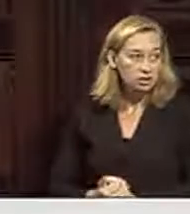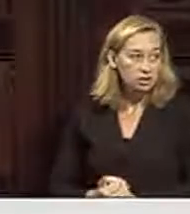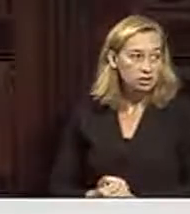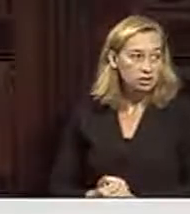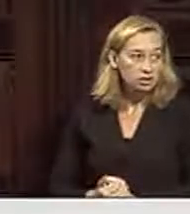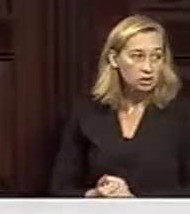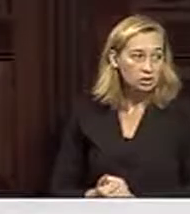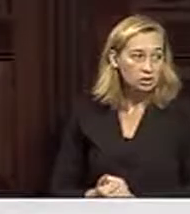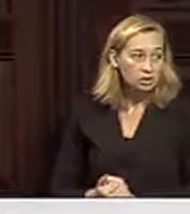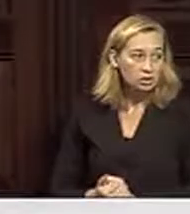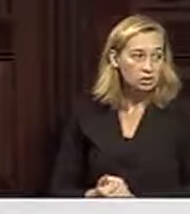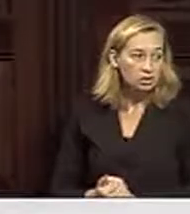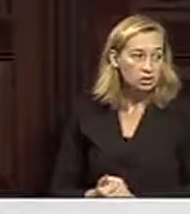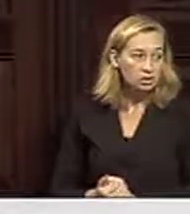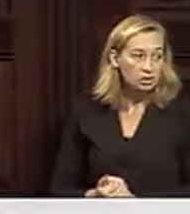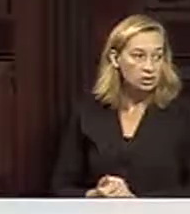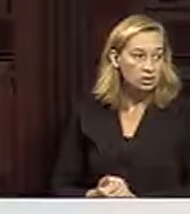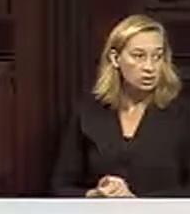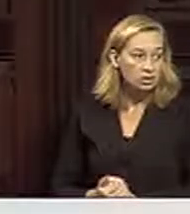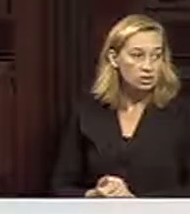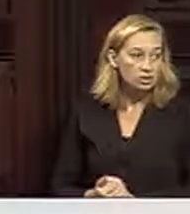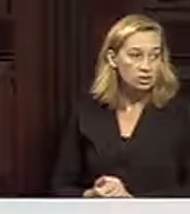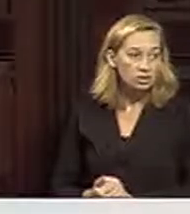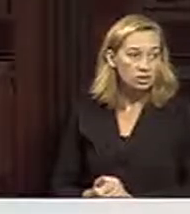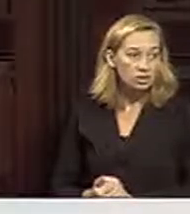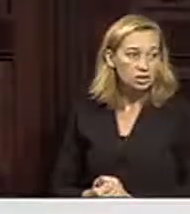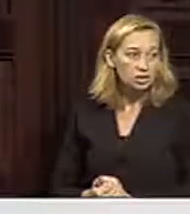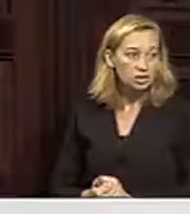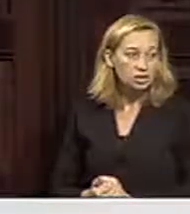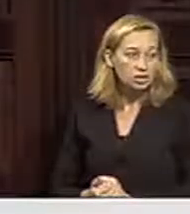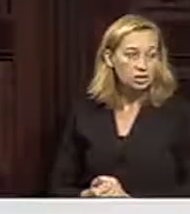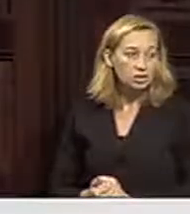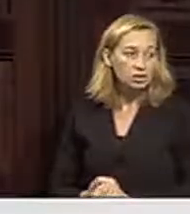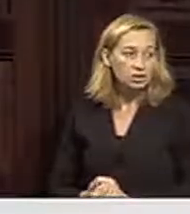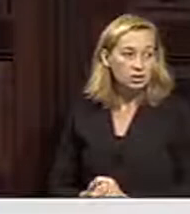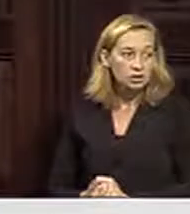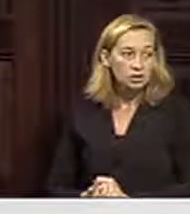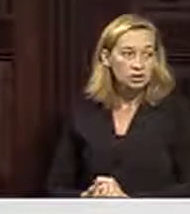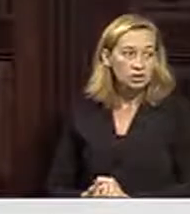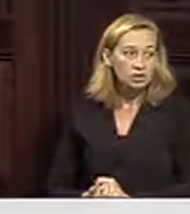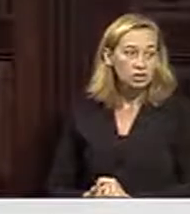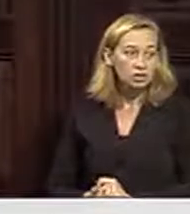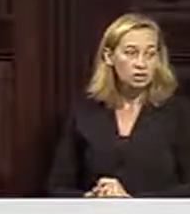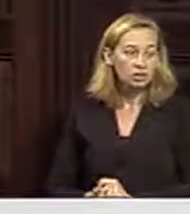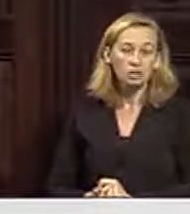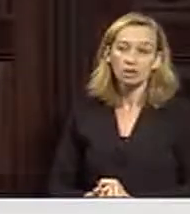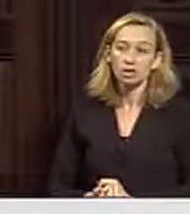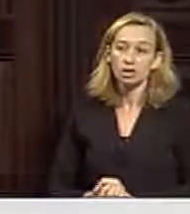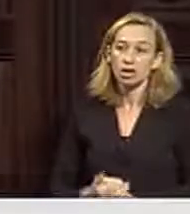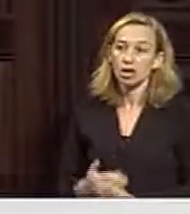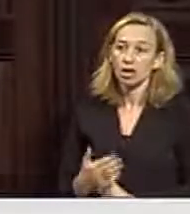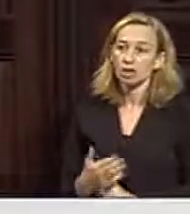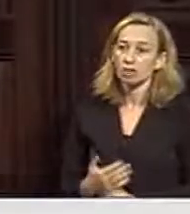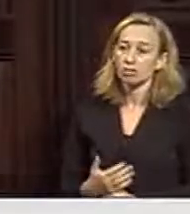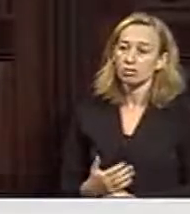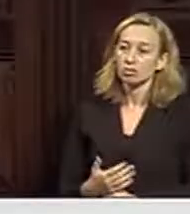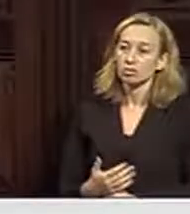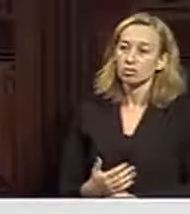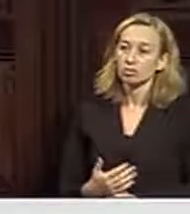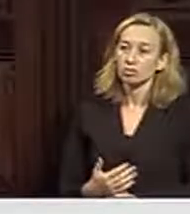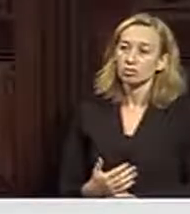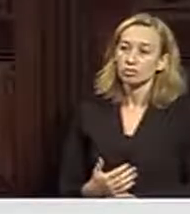o aniversário do meu saudoso filho, Átila Nunes Neto, que faleceu de câncer. E eu